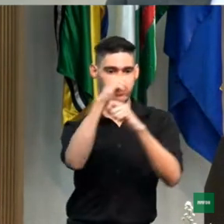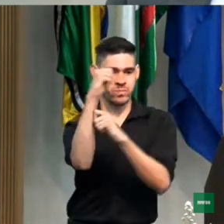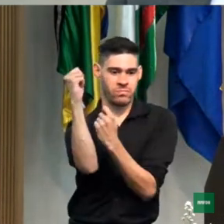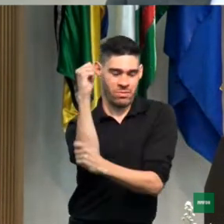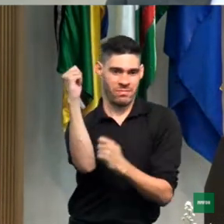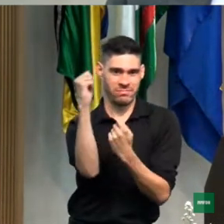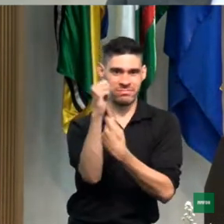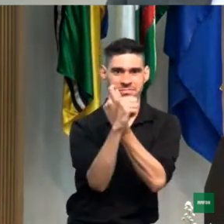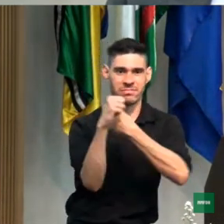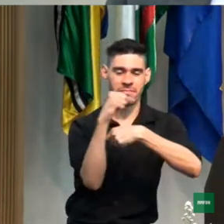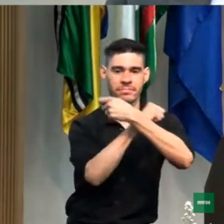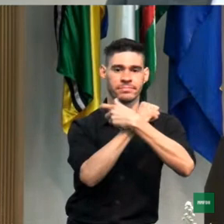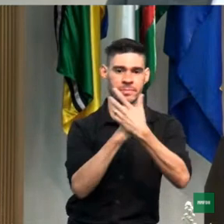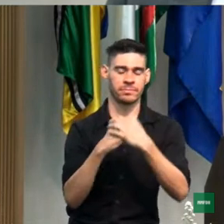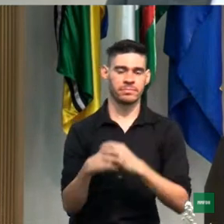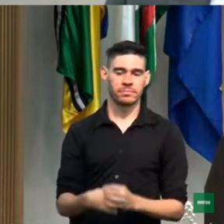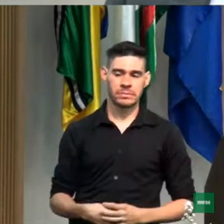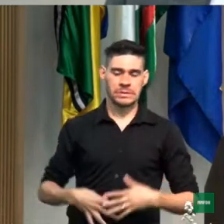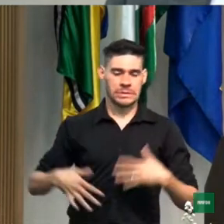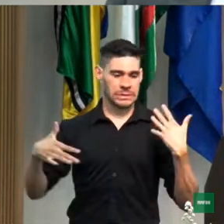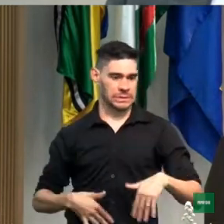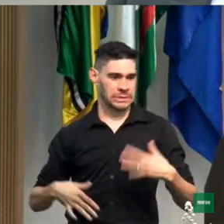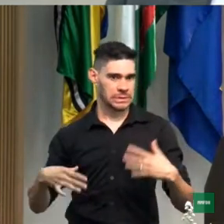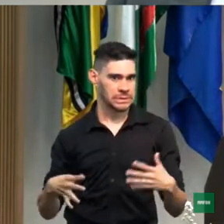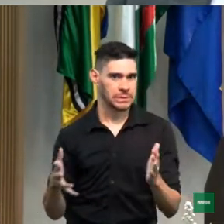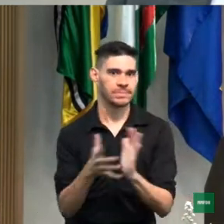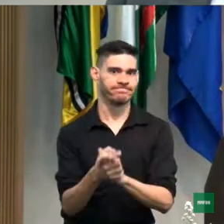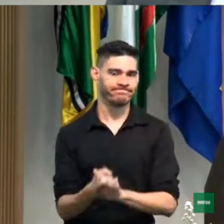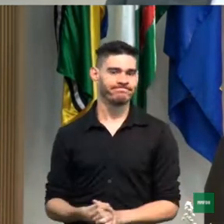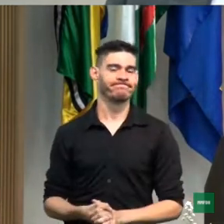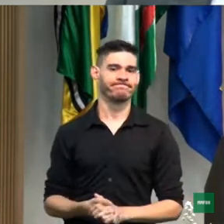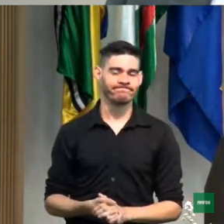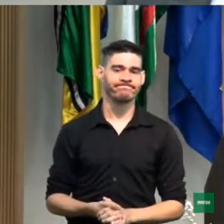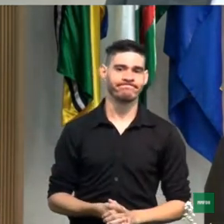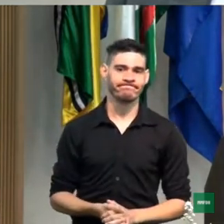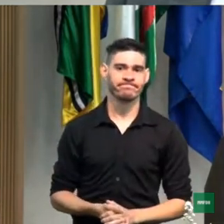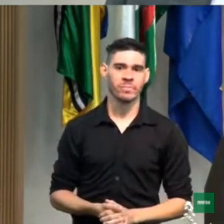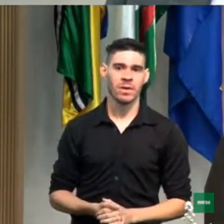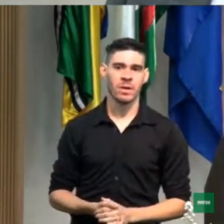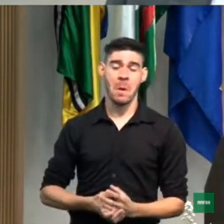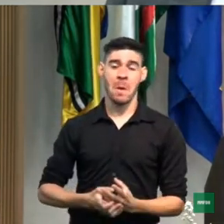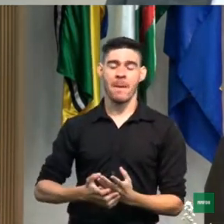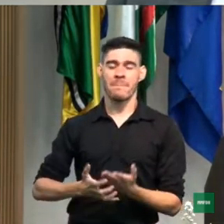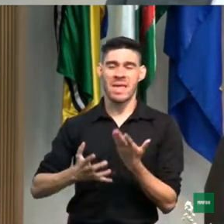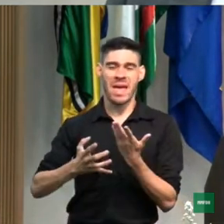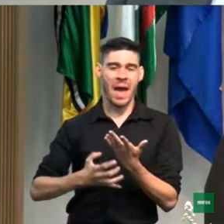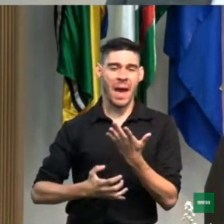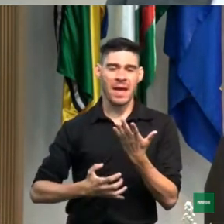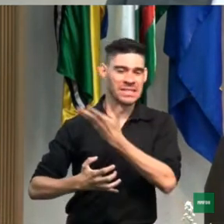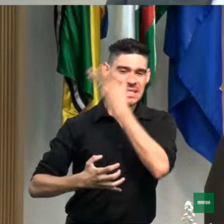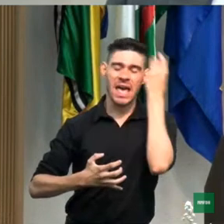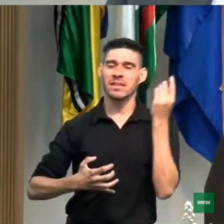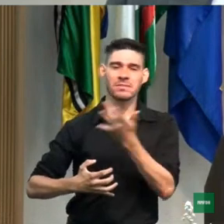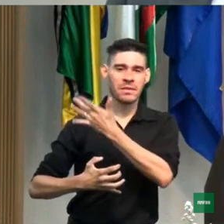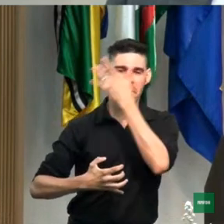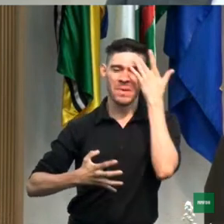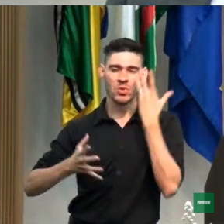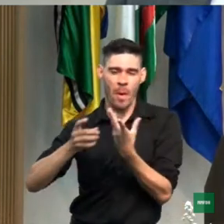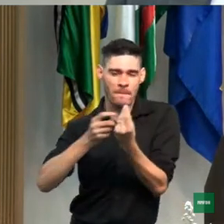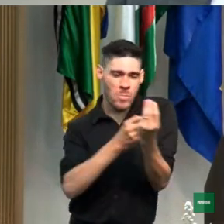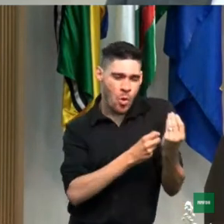Eita país, que tem deixado tanta gente para trás. Mas vocês pensam que é só